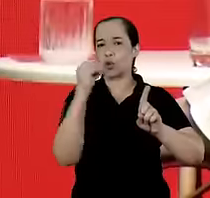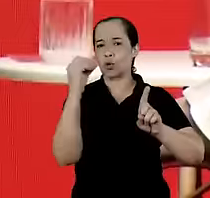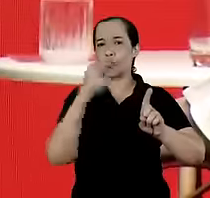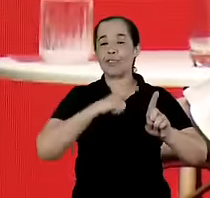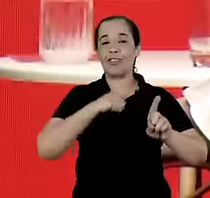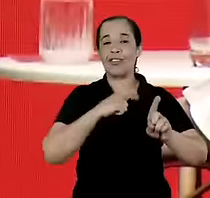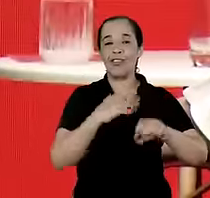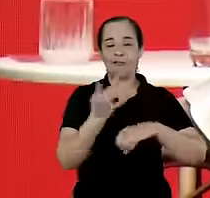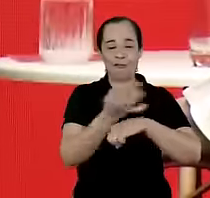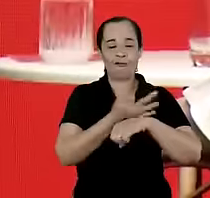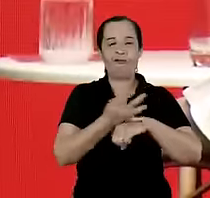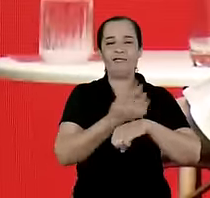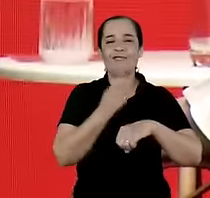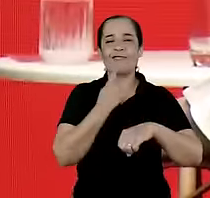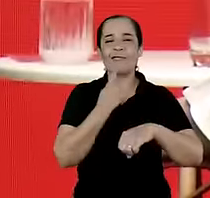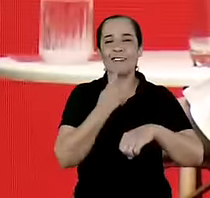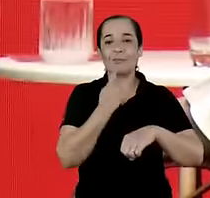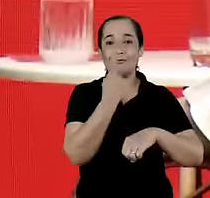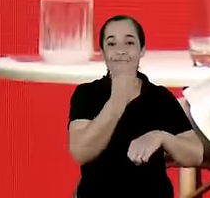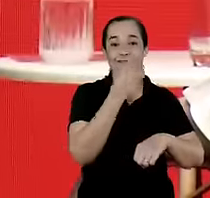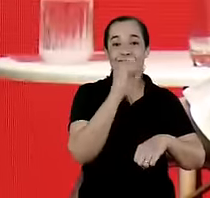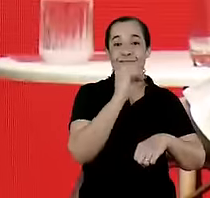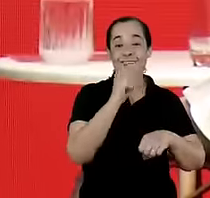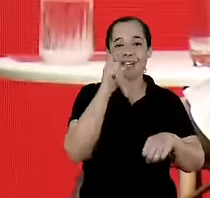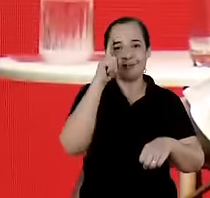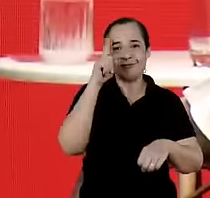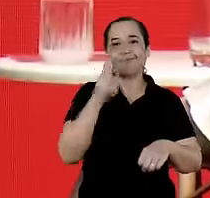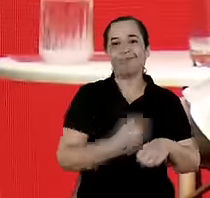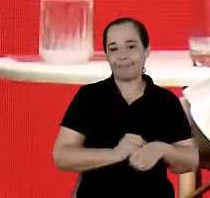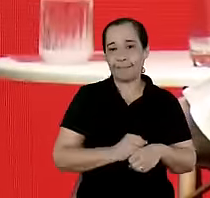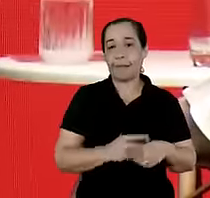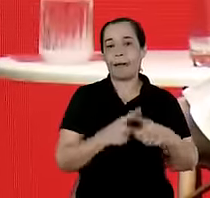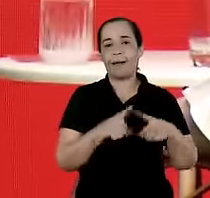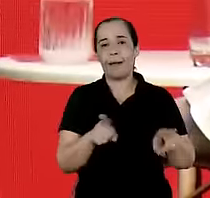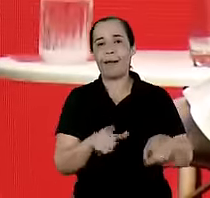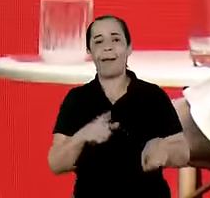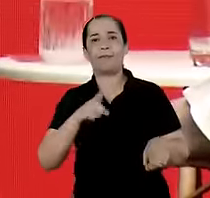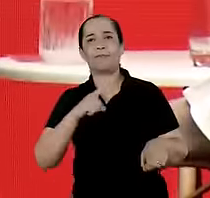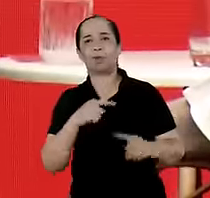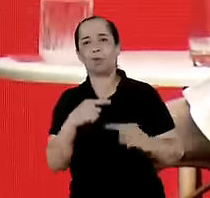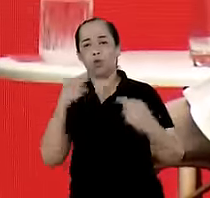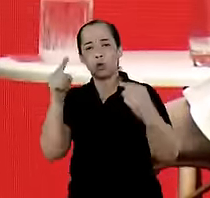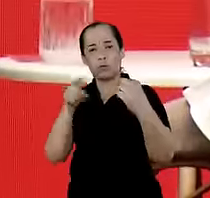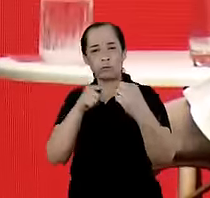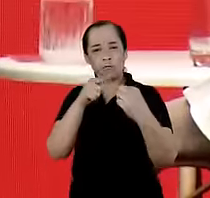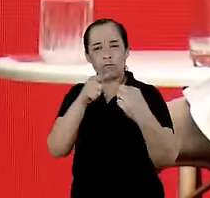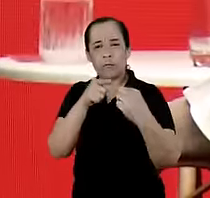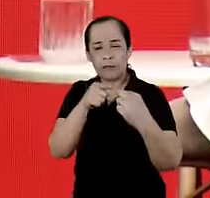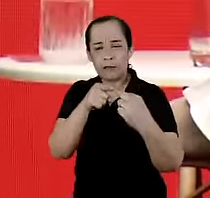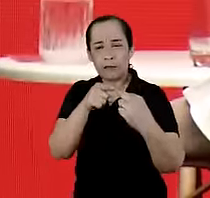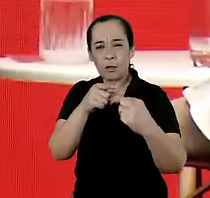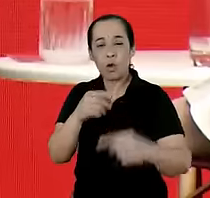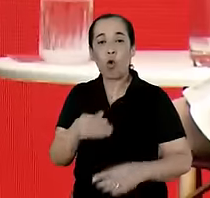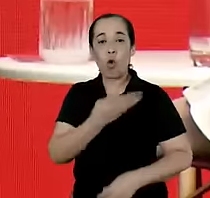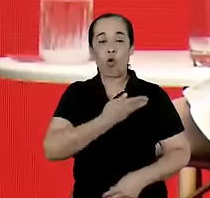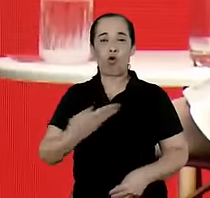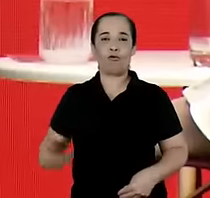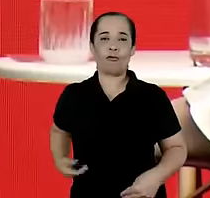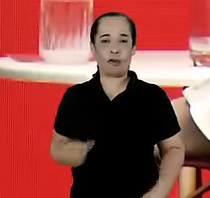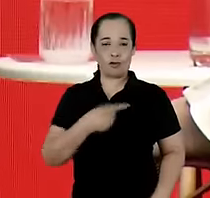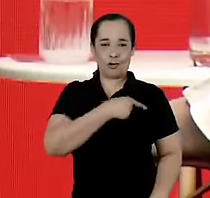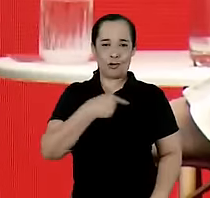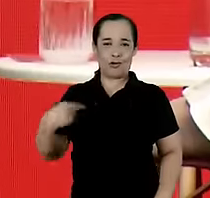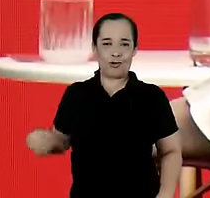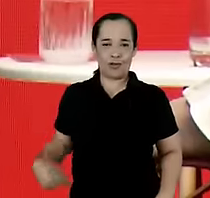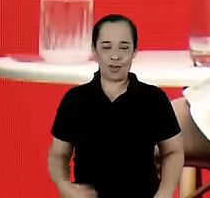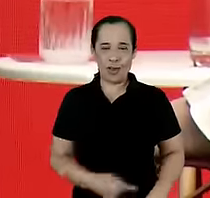outubro então ele foi um pouco abaixo mas o que a gente tá vendo em termos de intenção do governo chinês é continuar estimulando então a gente acha que eles